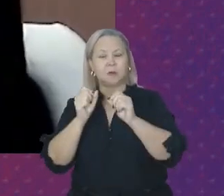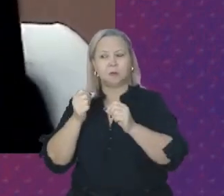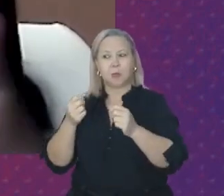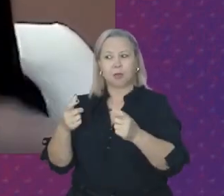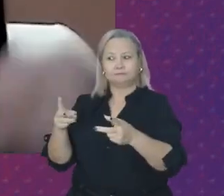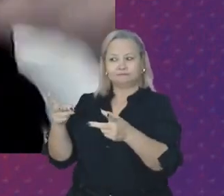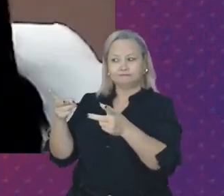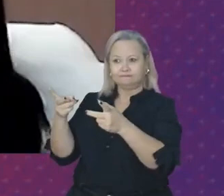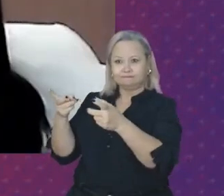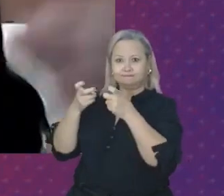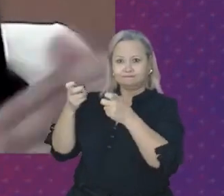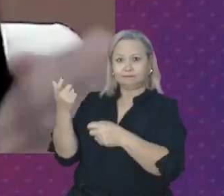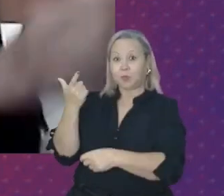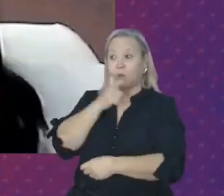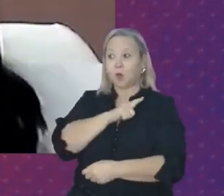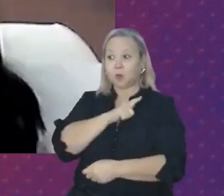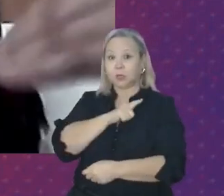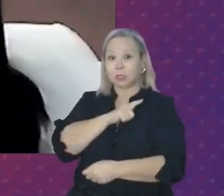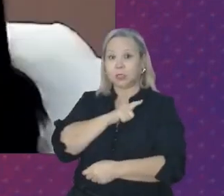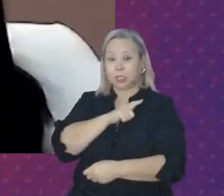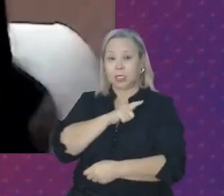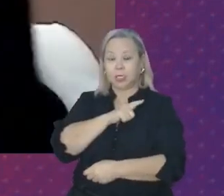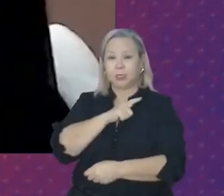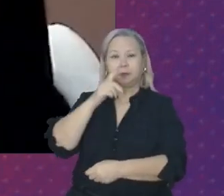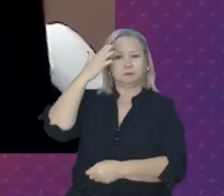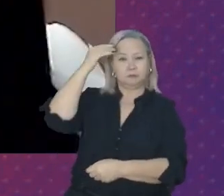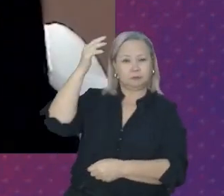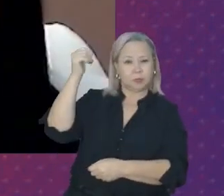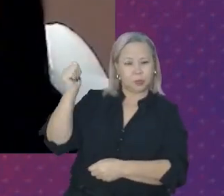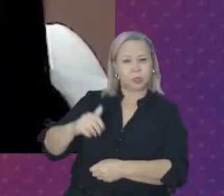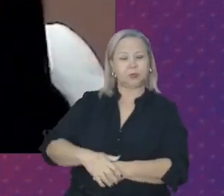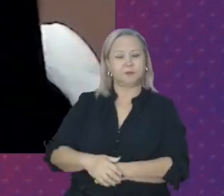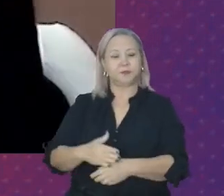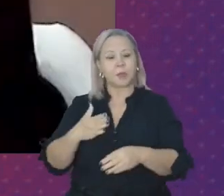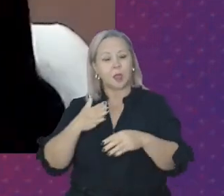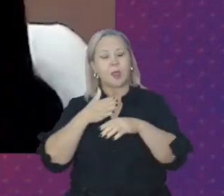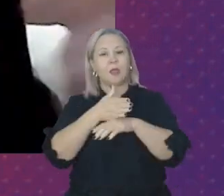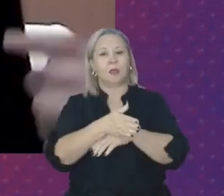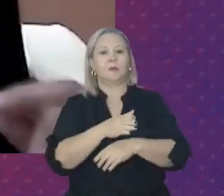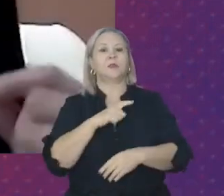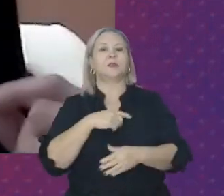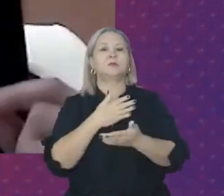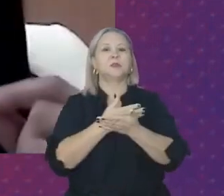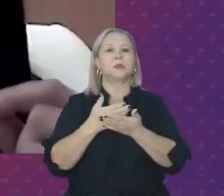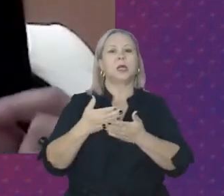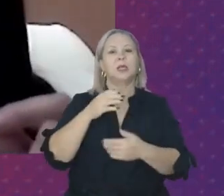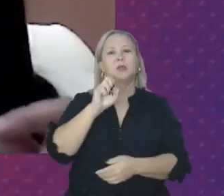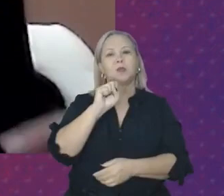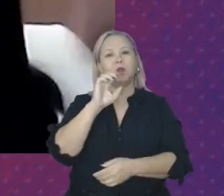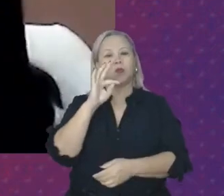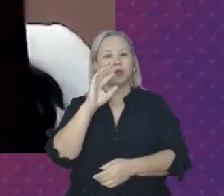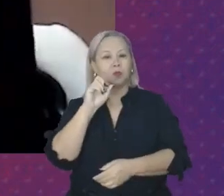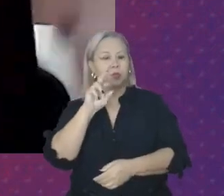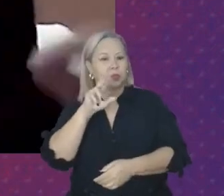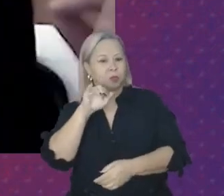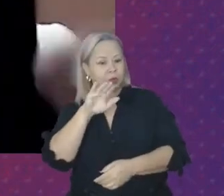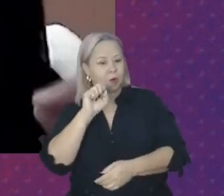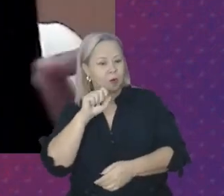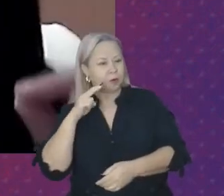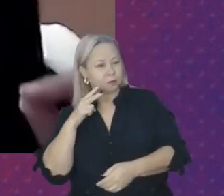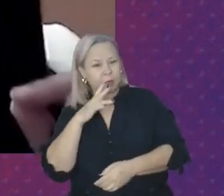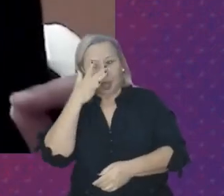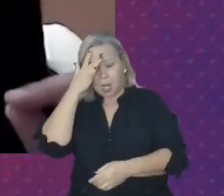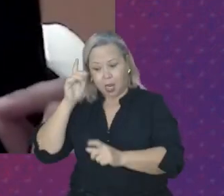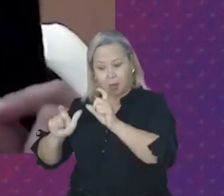audiência. Pelos stories ali, postando, não necessariamente você vai crescer, mas você vai reter quem está ali, porque quem